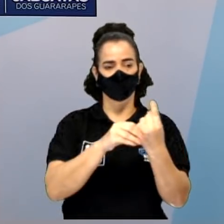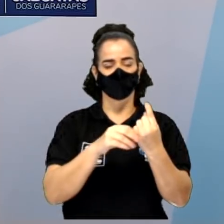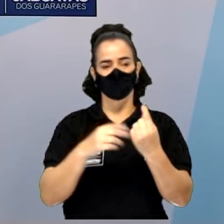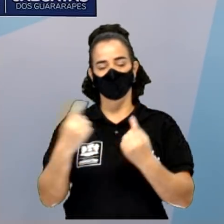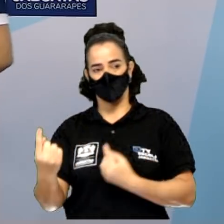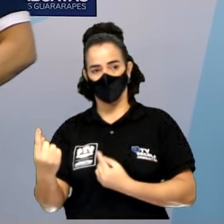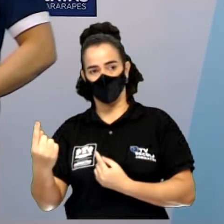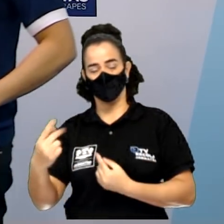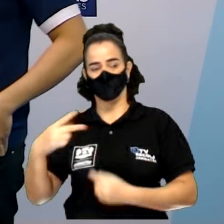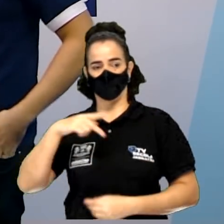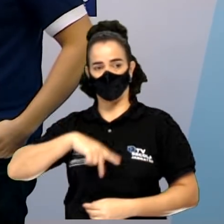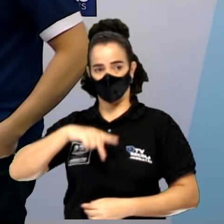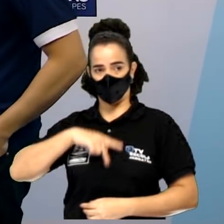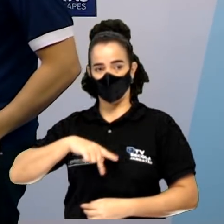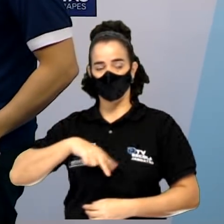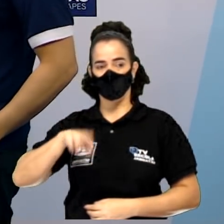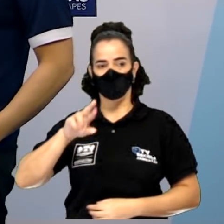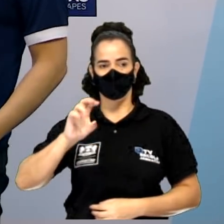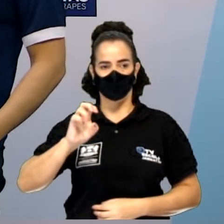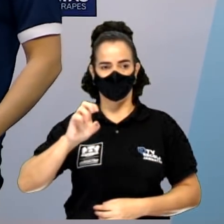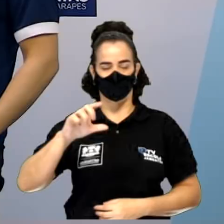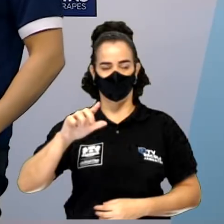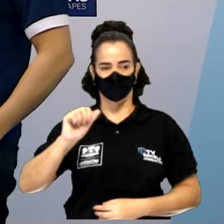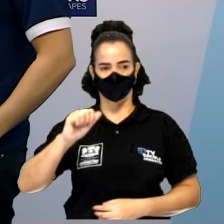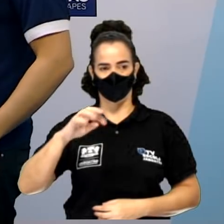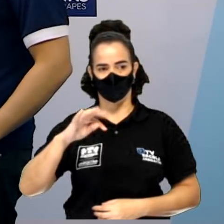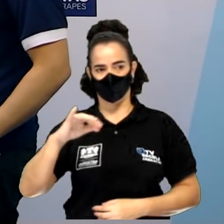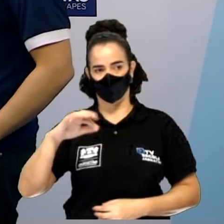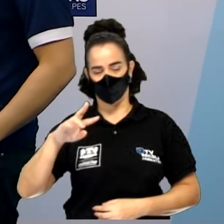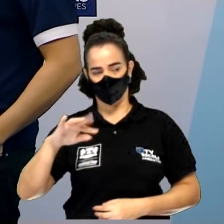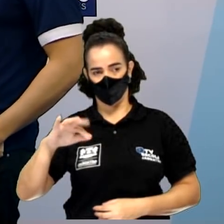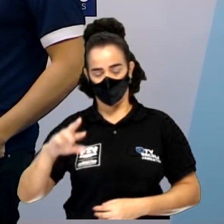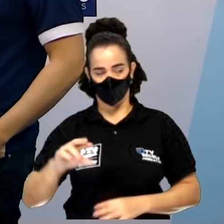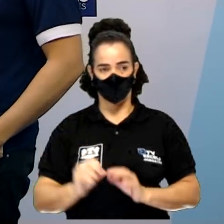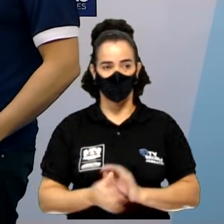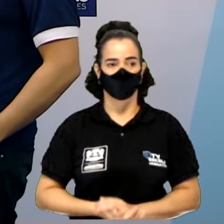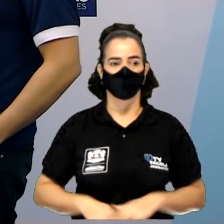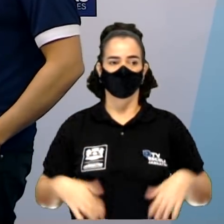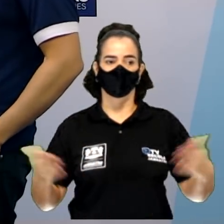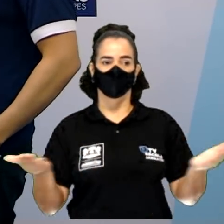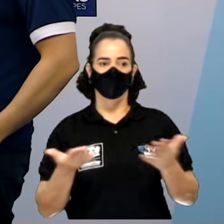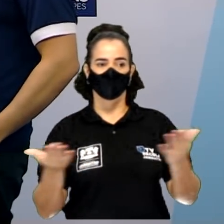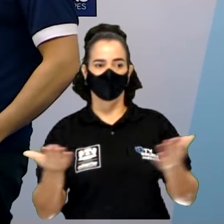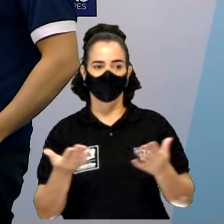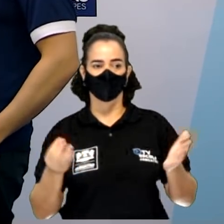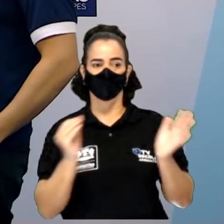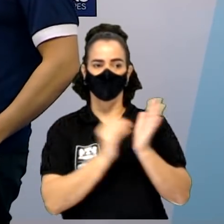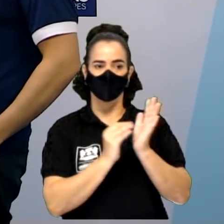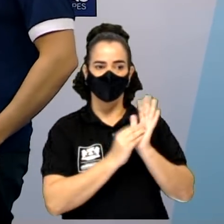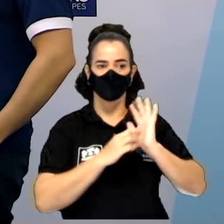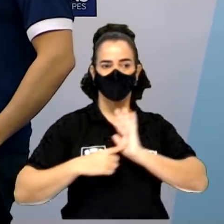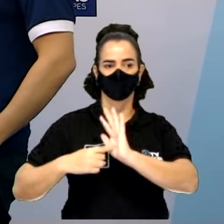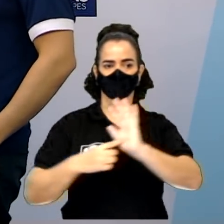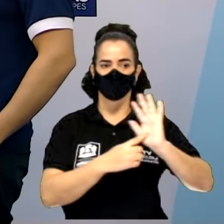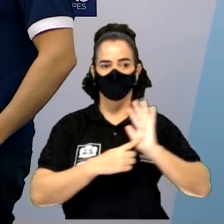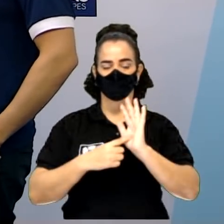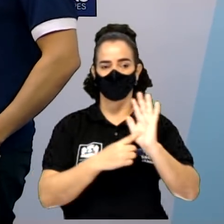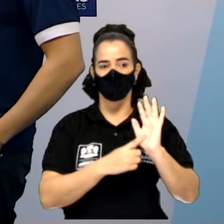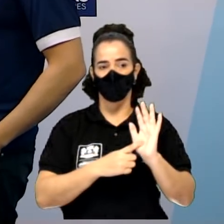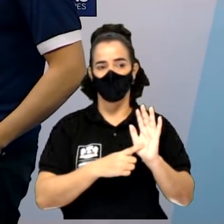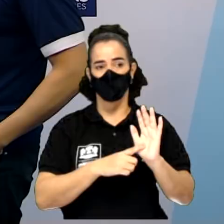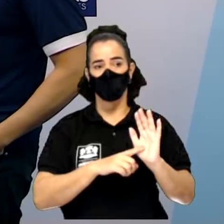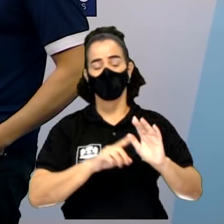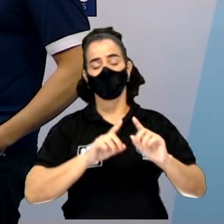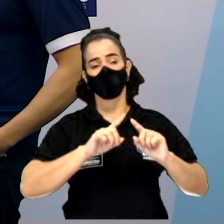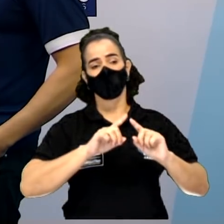relativo. Agora o item 5. O conectivo destacado em pois essa bela mulher não merecia o nome que tinha, linha 8,